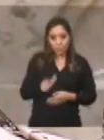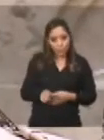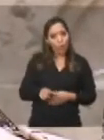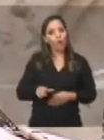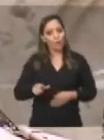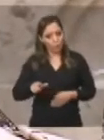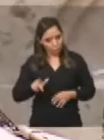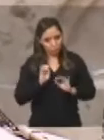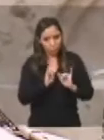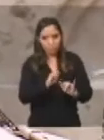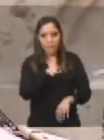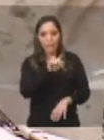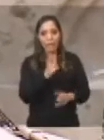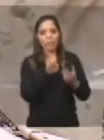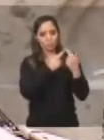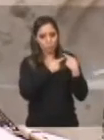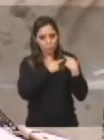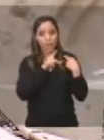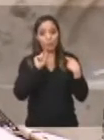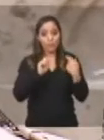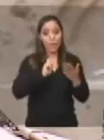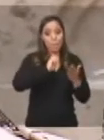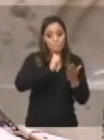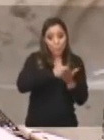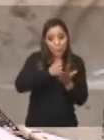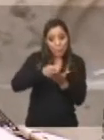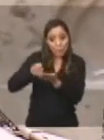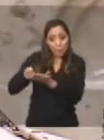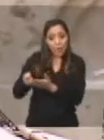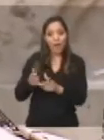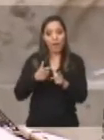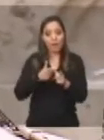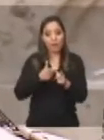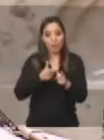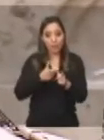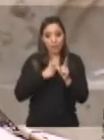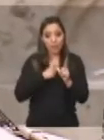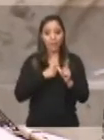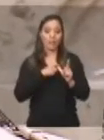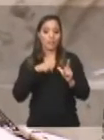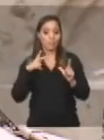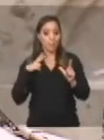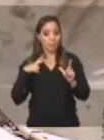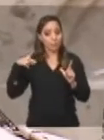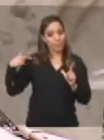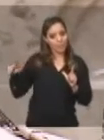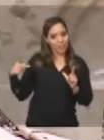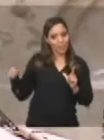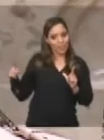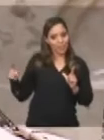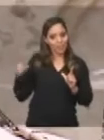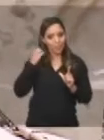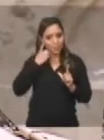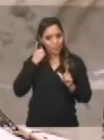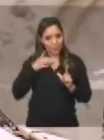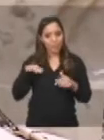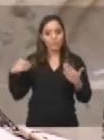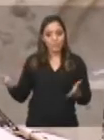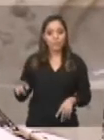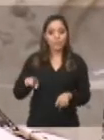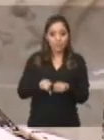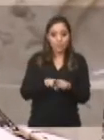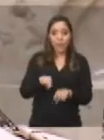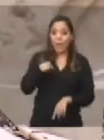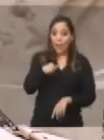repito, afirmou ser o responsável pelo pagamento das contas. A secretária parlamentar de Mara Lúcia Almeida Fatureto,